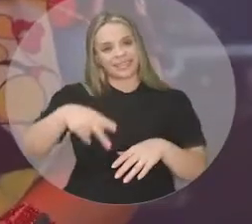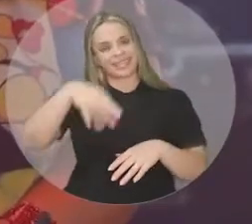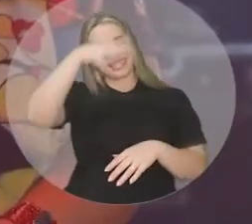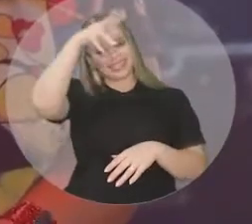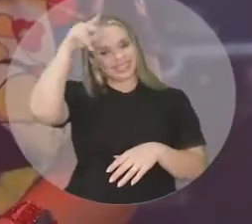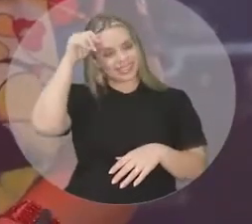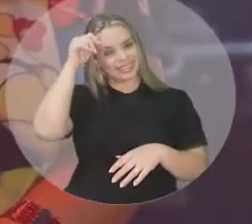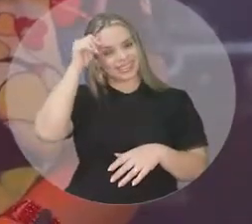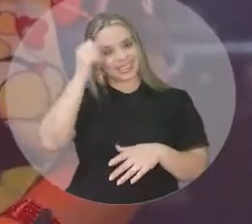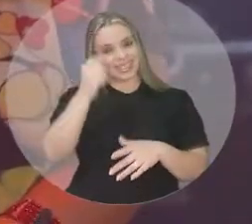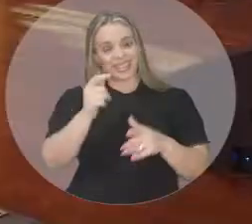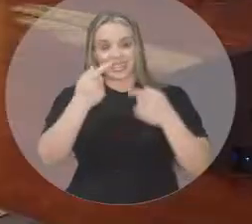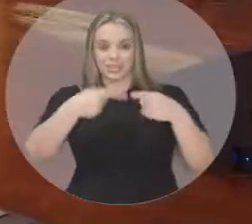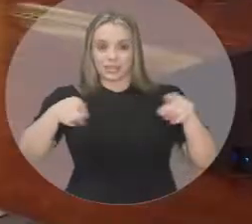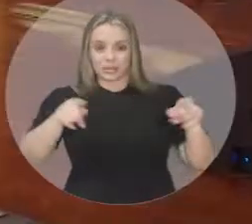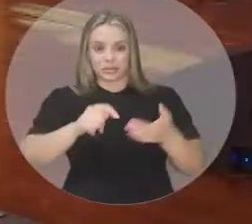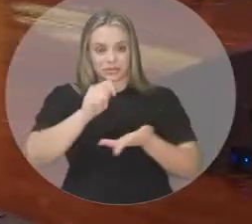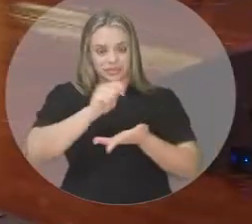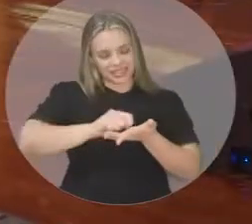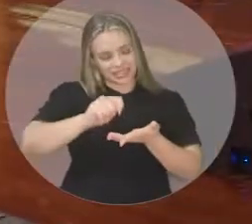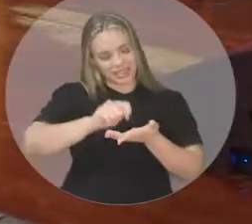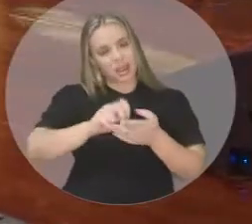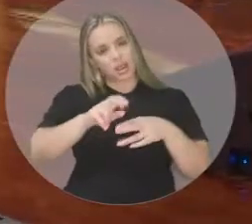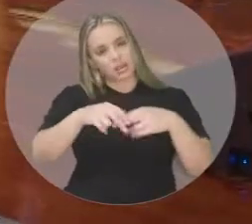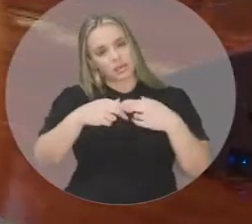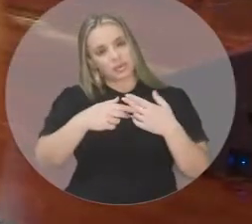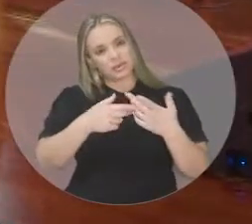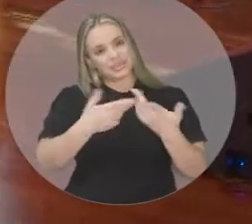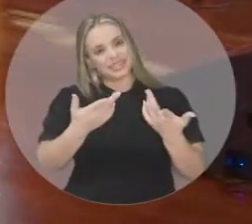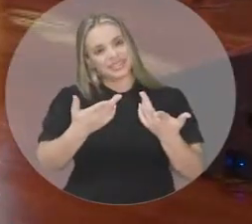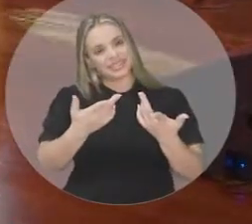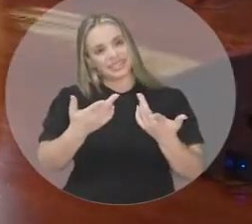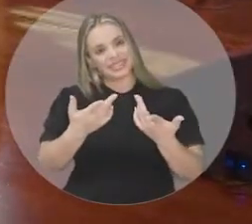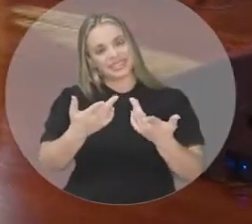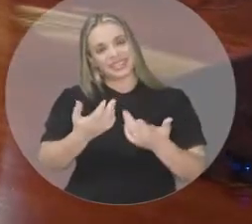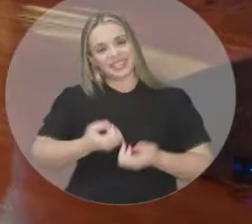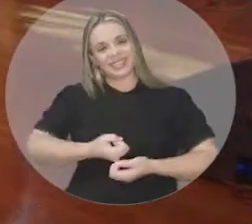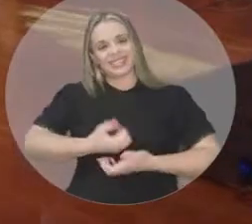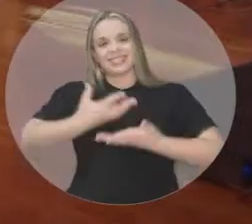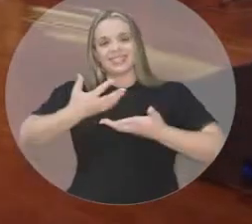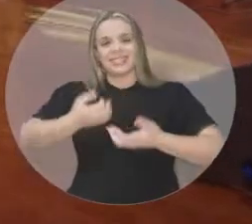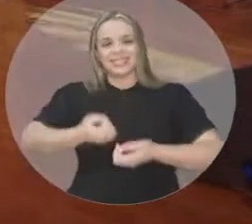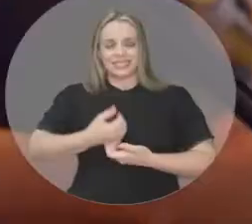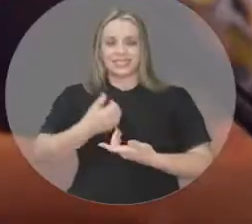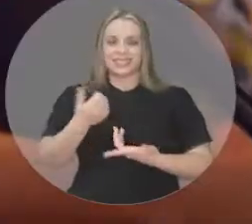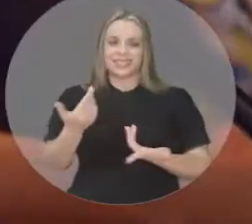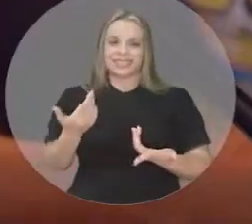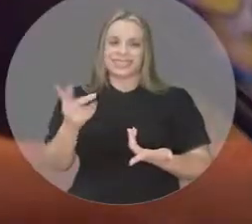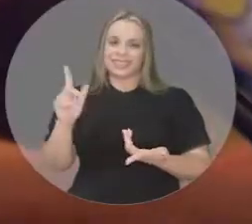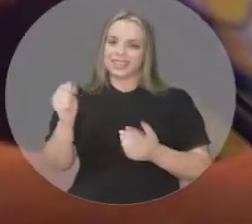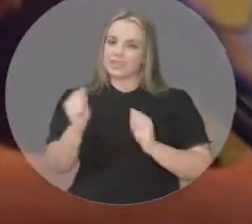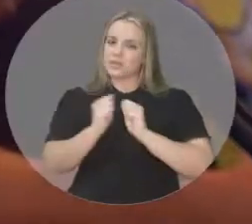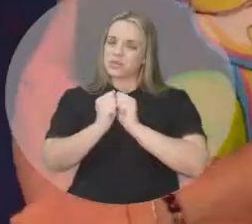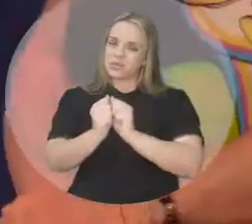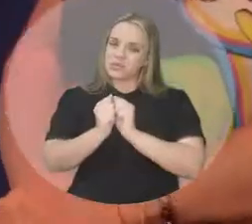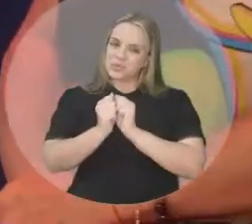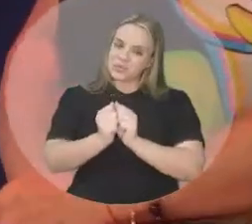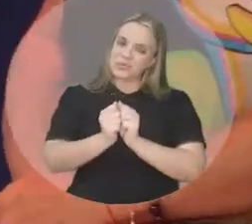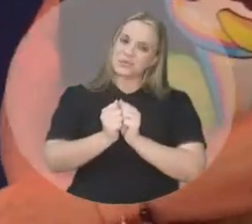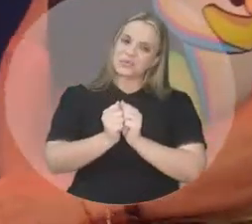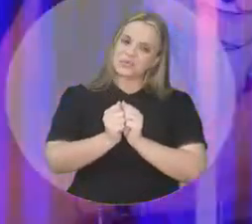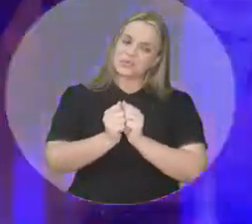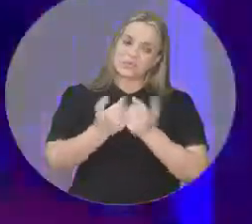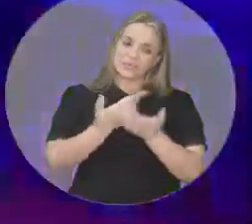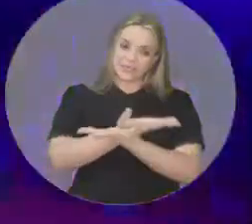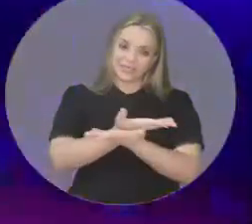Mas a gente tem que ter fé em Deus, força de vontade e amor no coração. Flor Ribeirinha, Palco pra